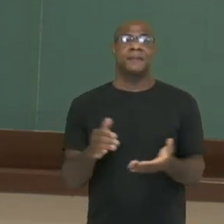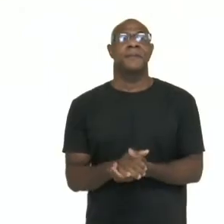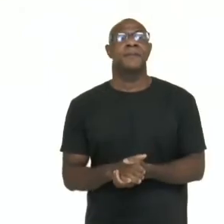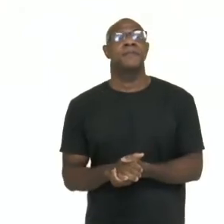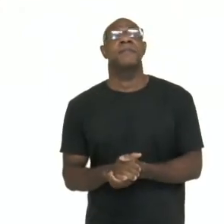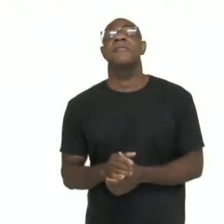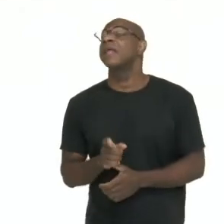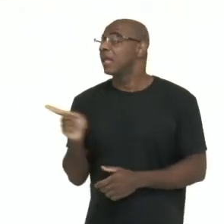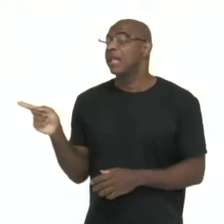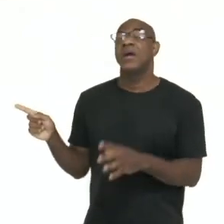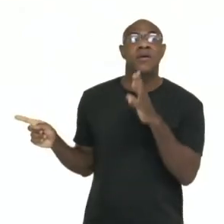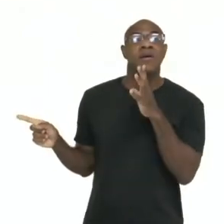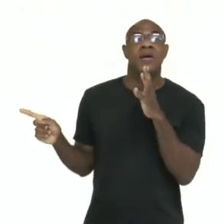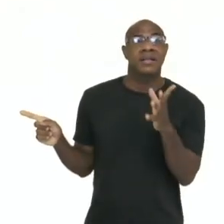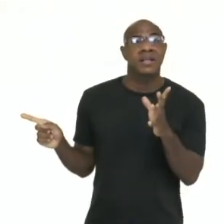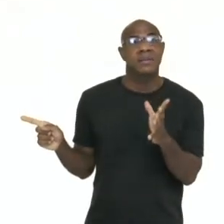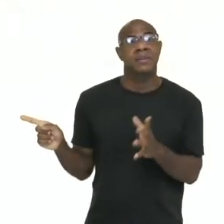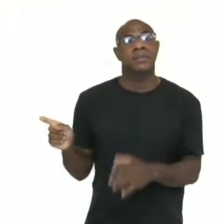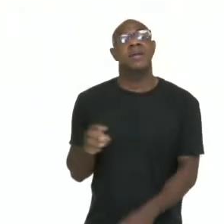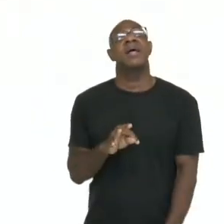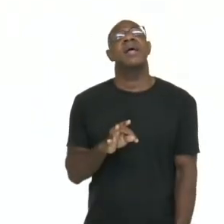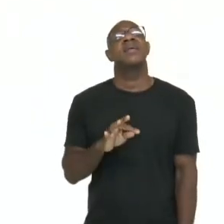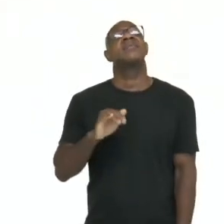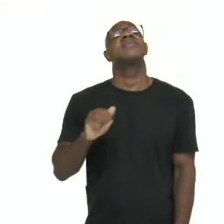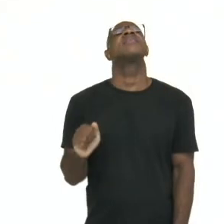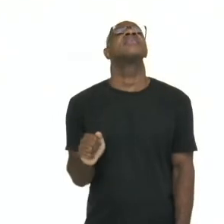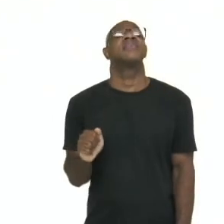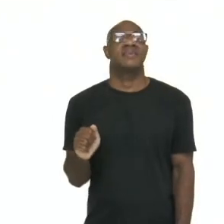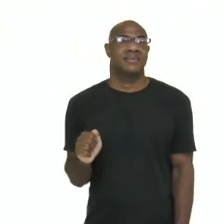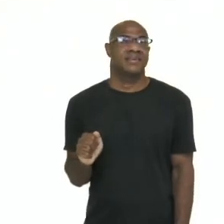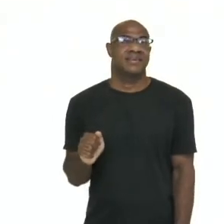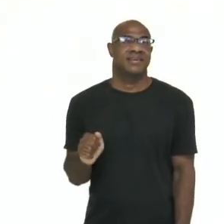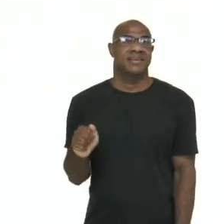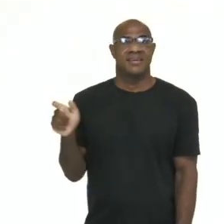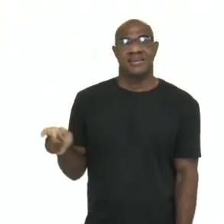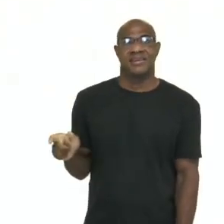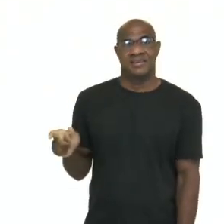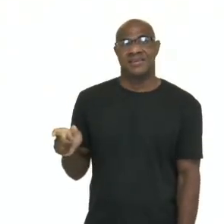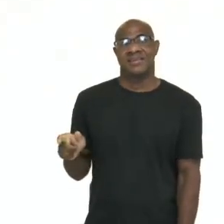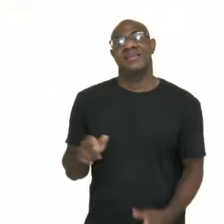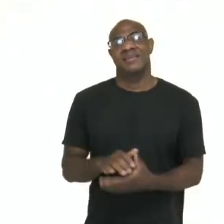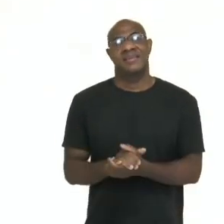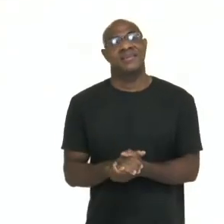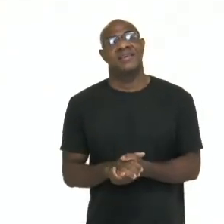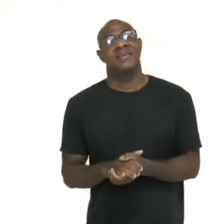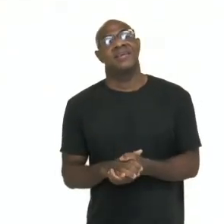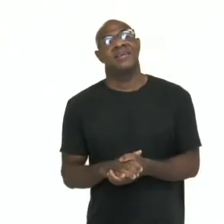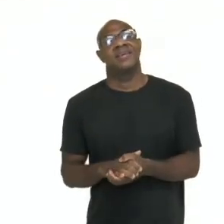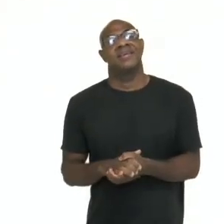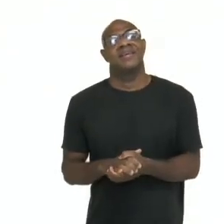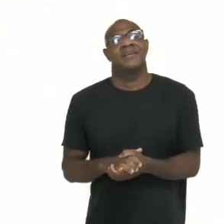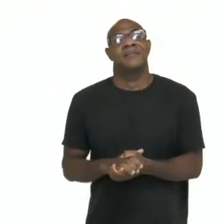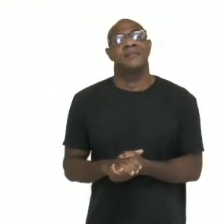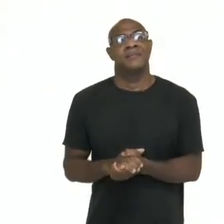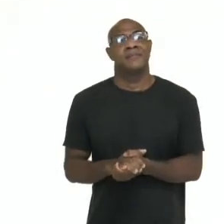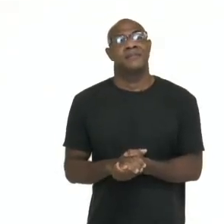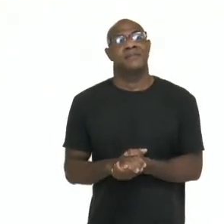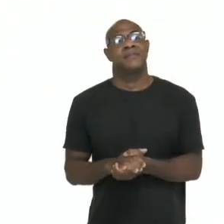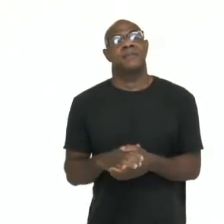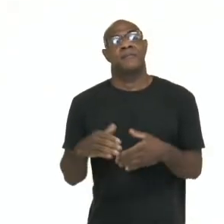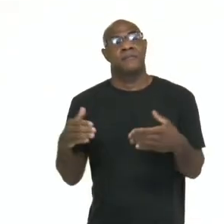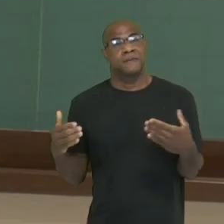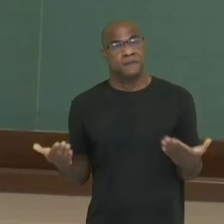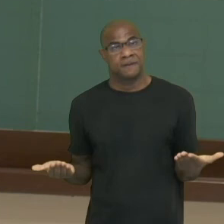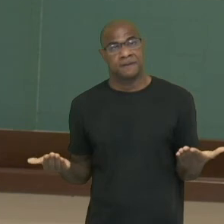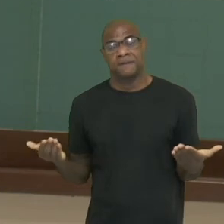E ela é conhecida como a tia, né? A tia do teatro de papel. Então, ela é conhecida como Kamishibaya Obasan,